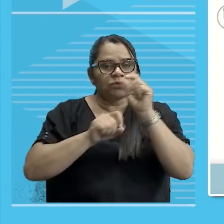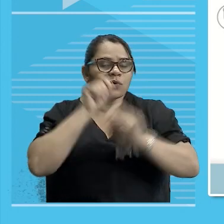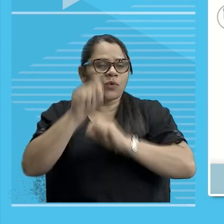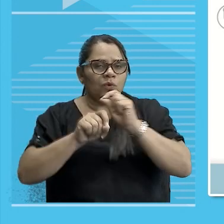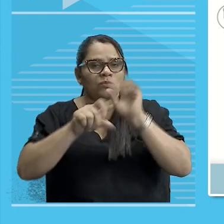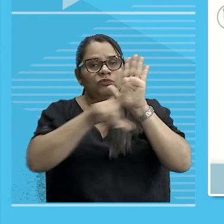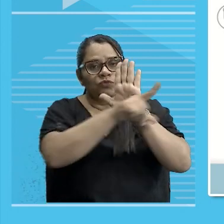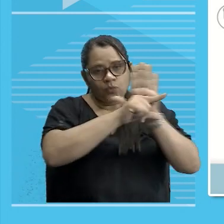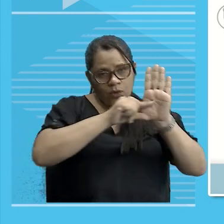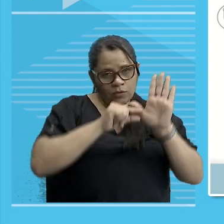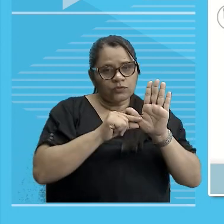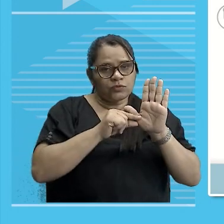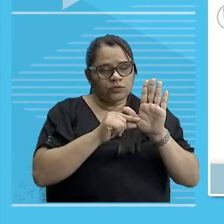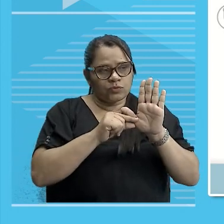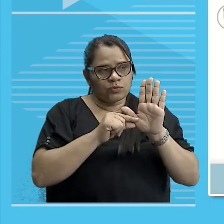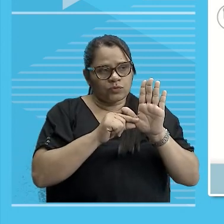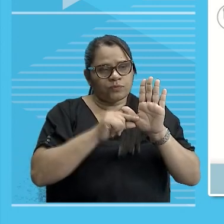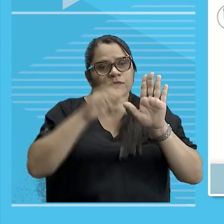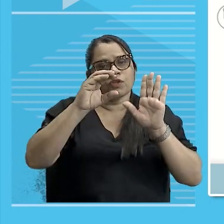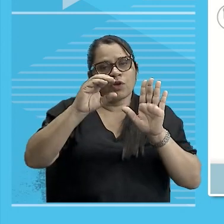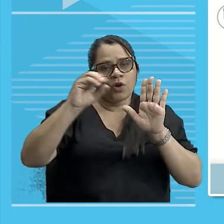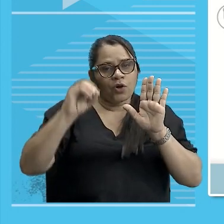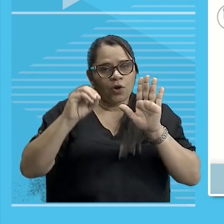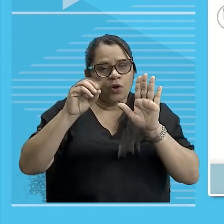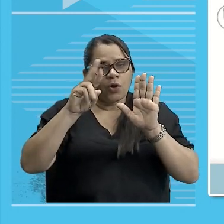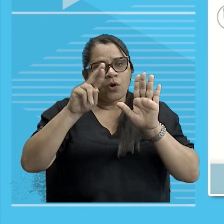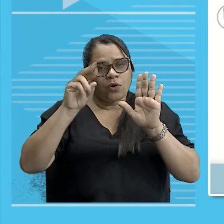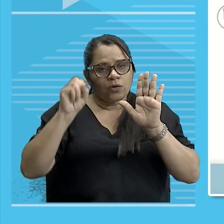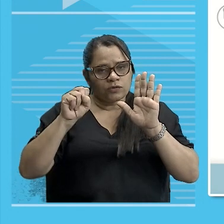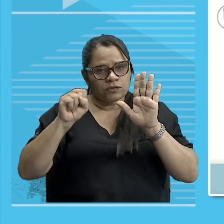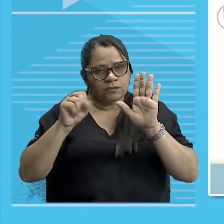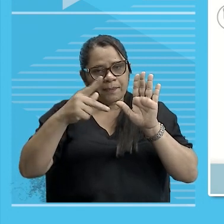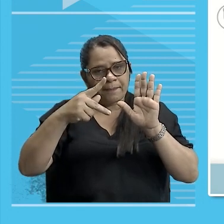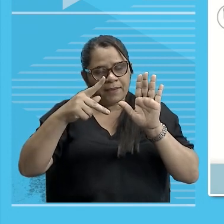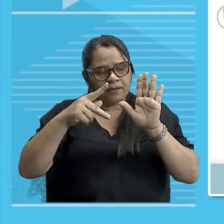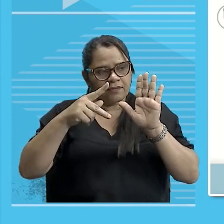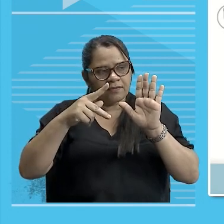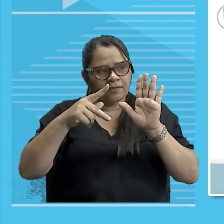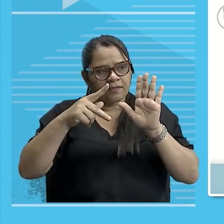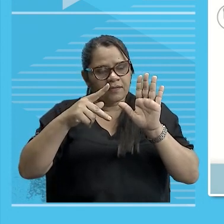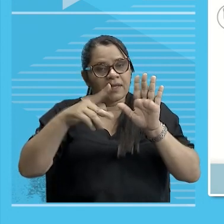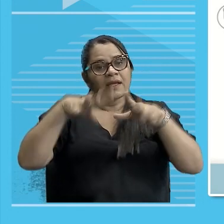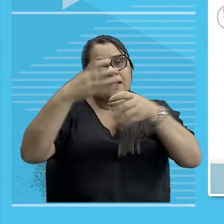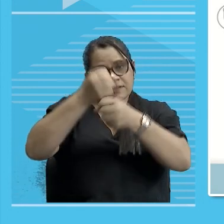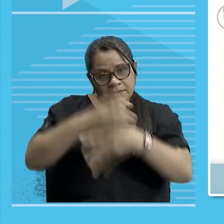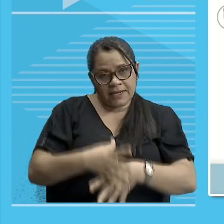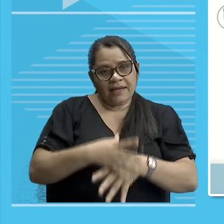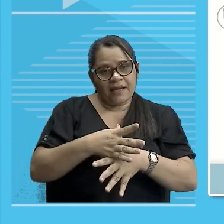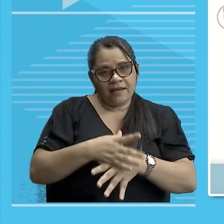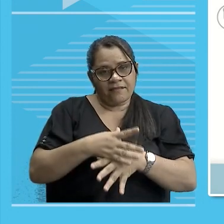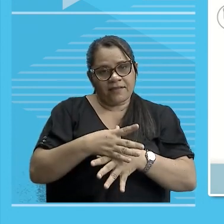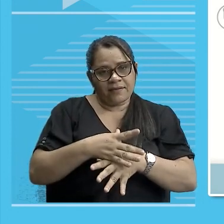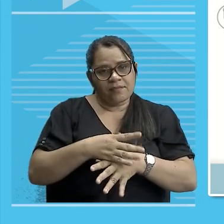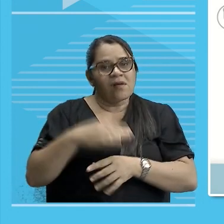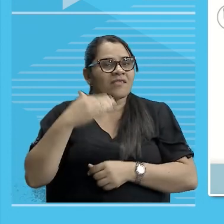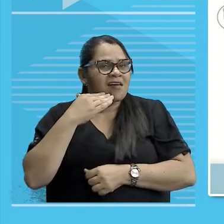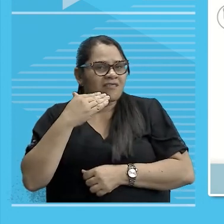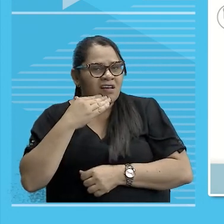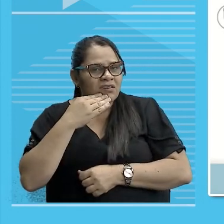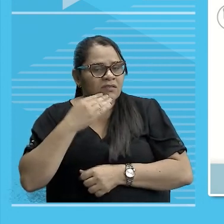autor Cross falava de zero defeitos toda a questão ele vai focar nesses cara